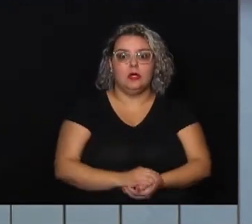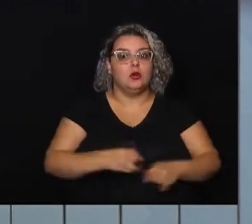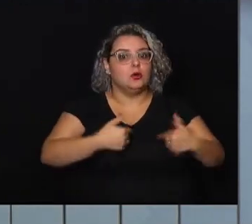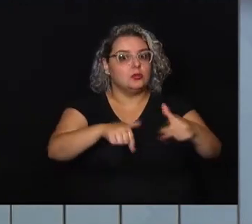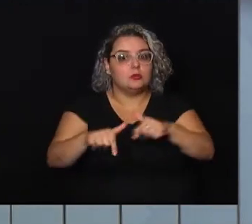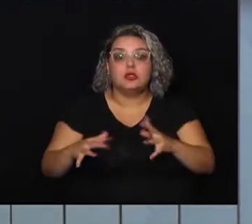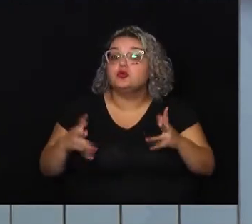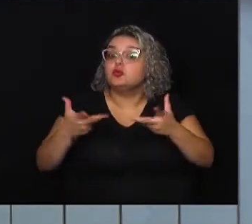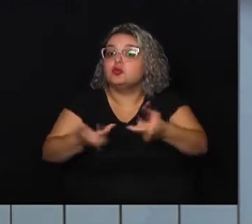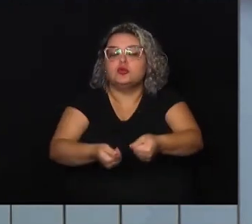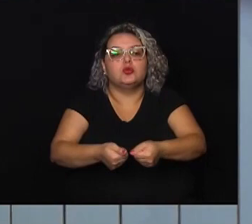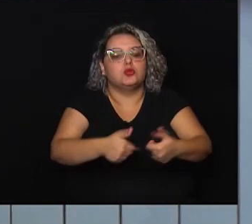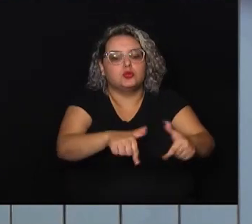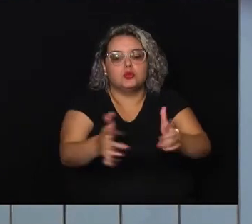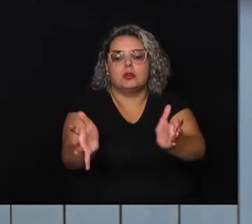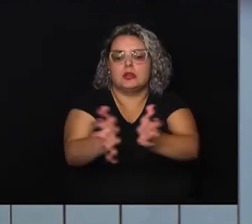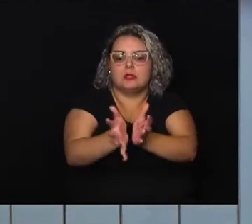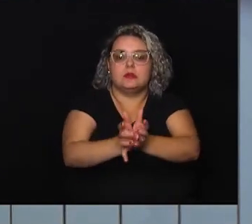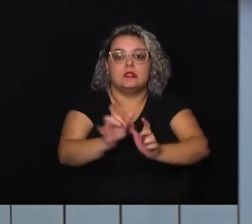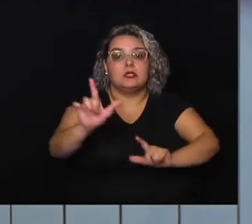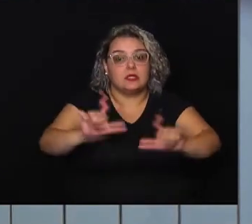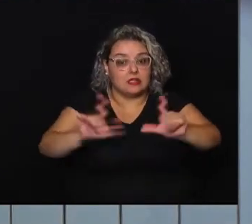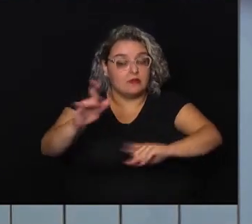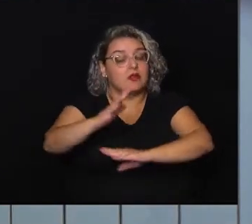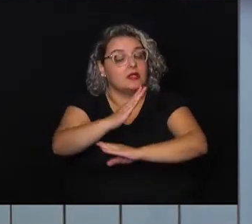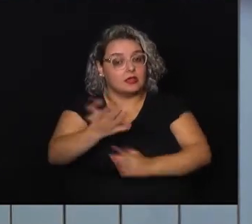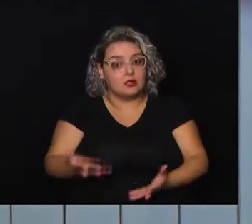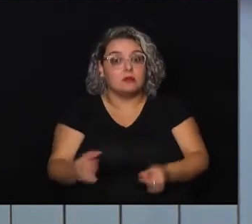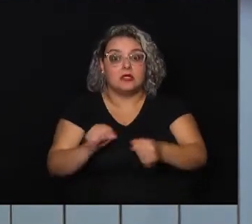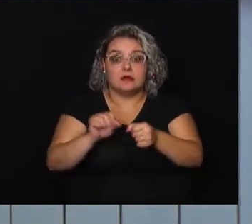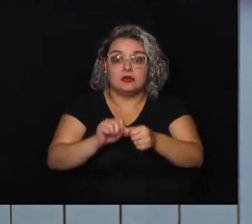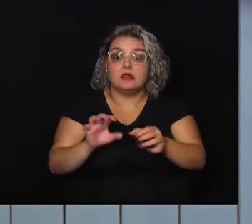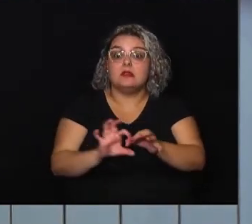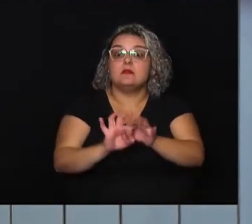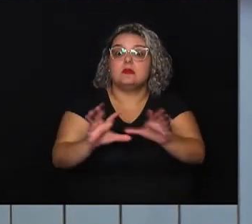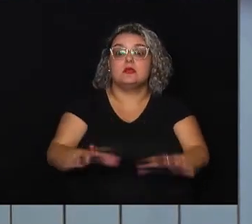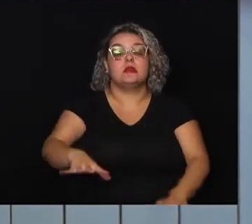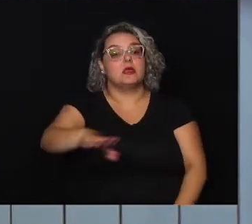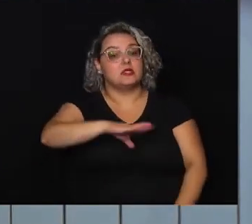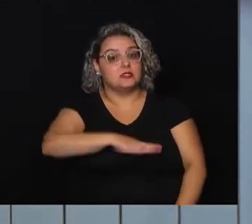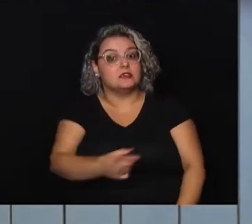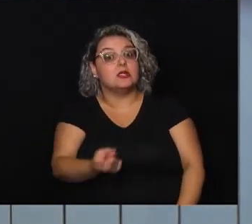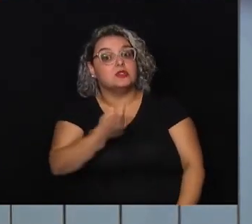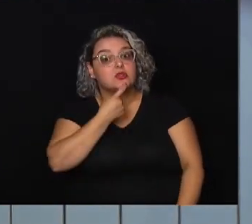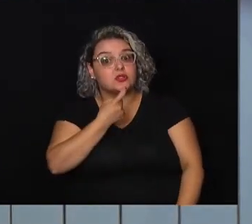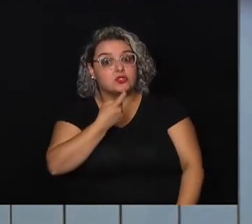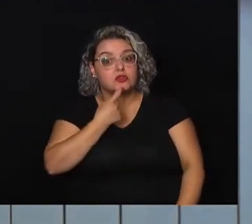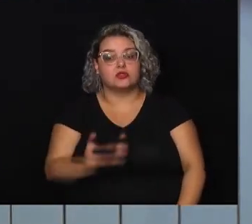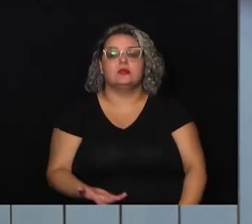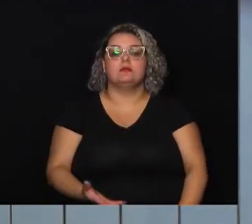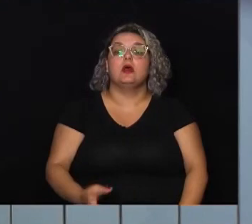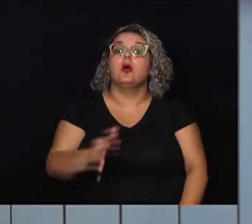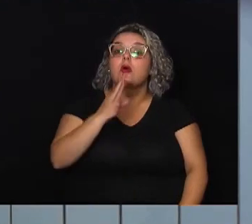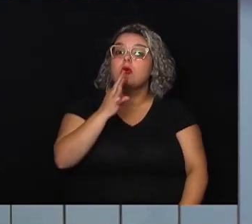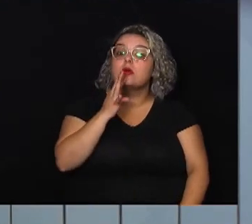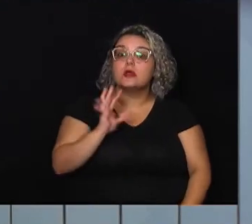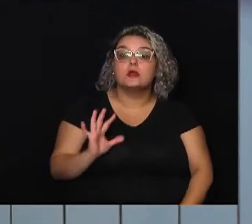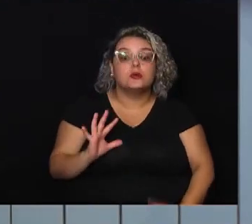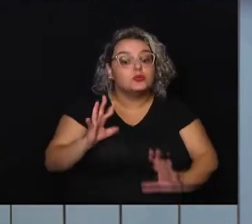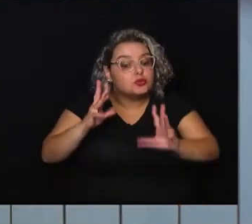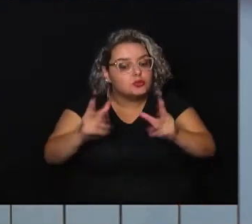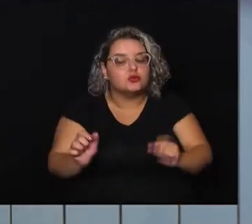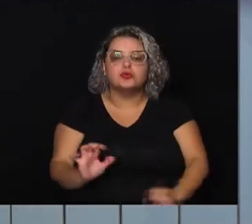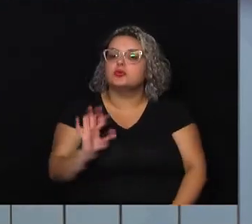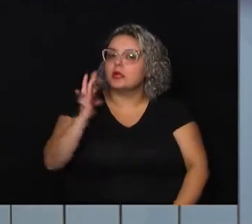equipe da TV Câmara faz, que tem permitido que a cidade conheça aquilo que acontece na Câmara, que possa